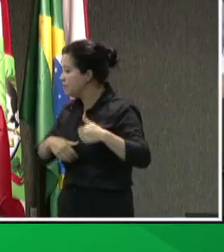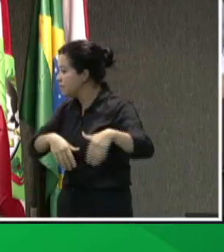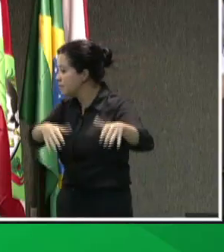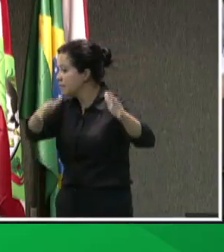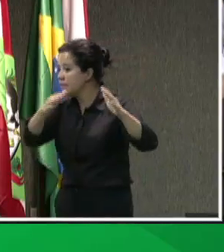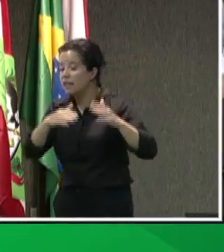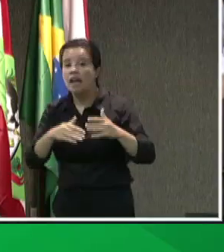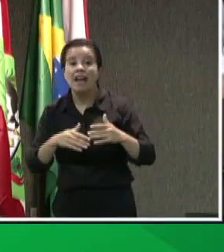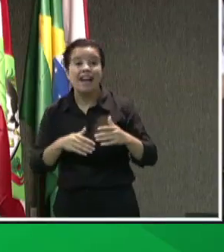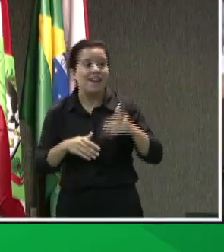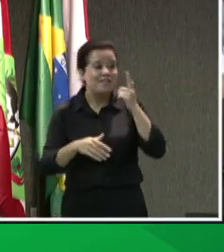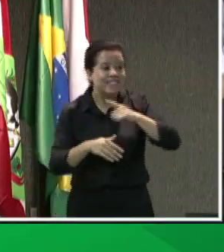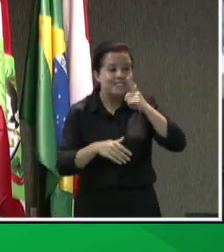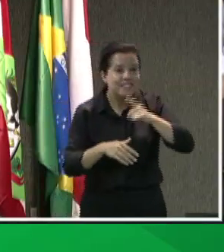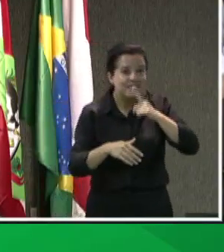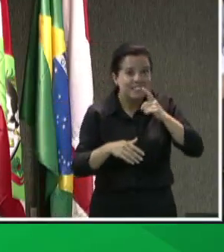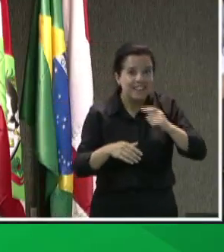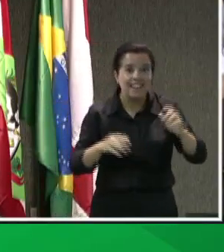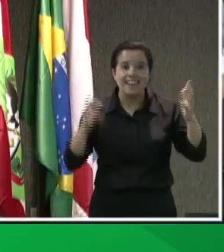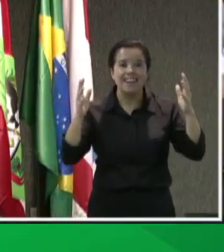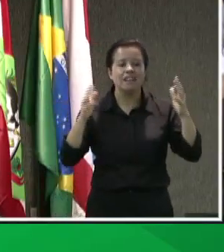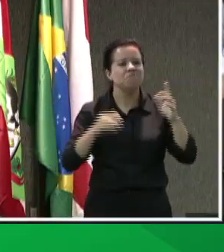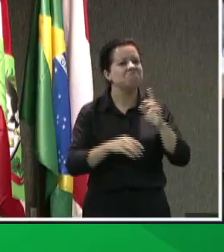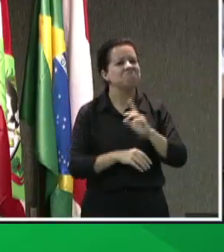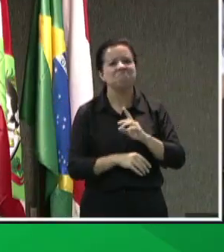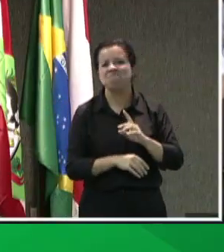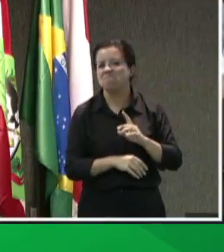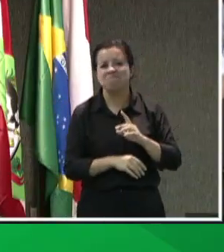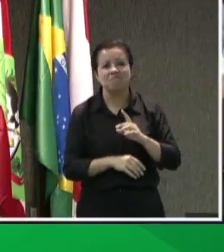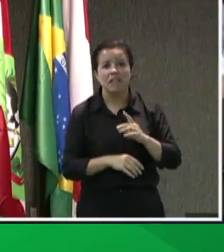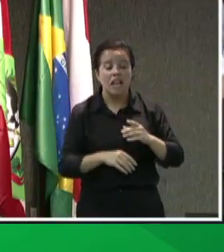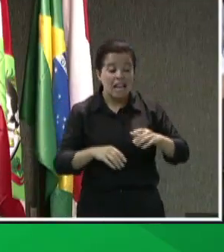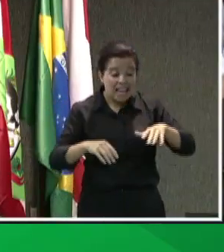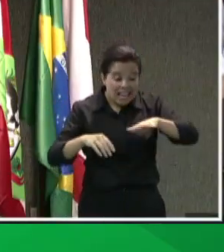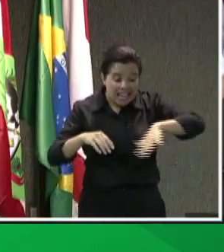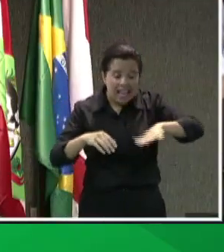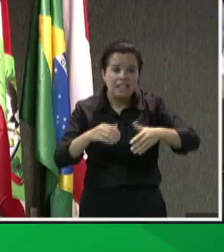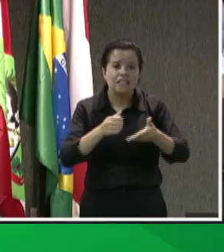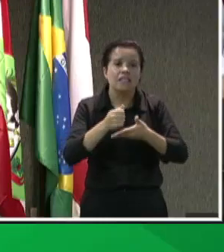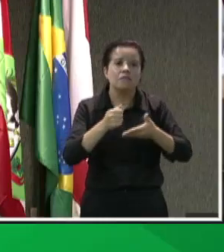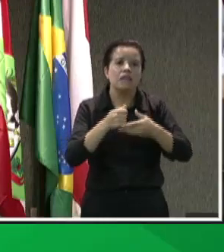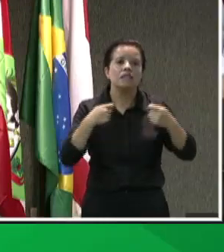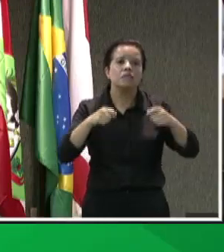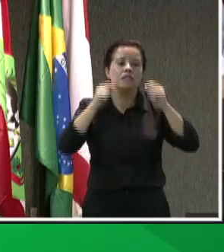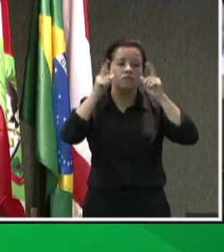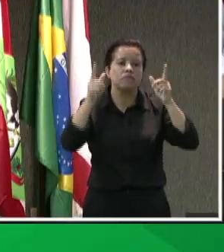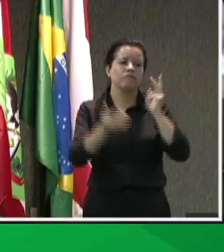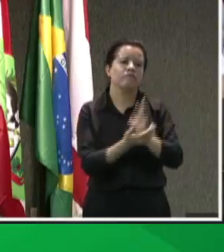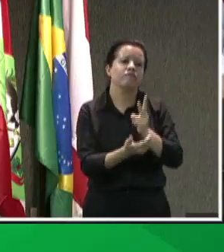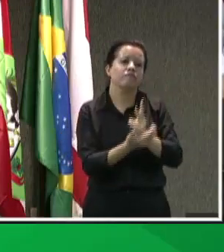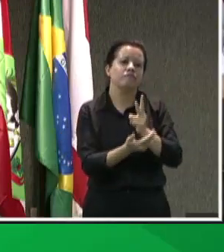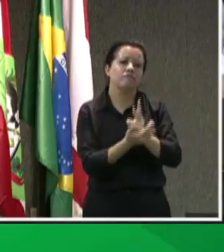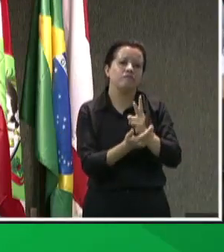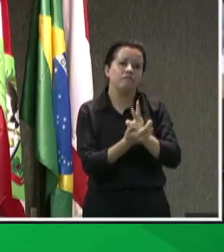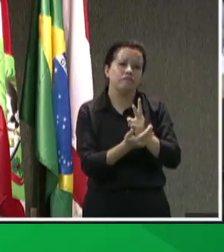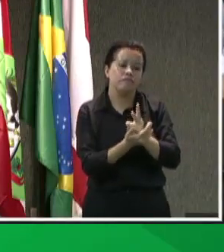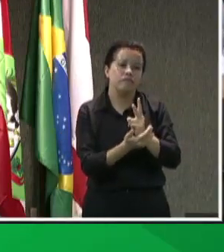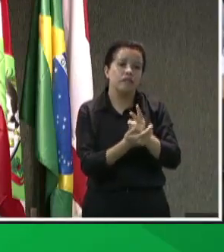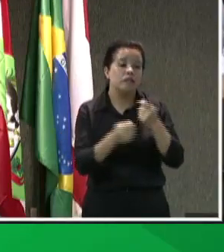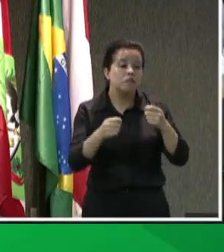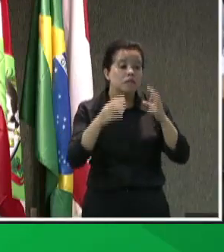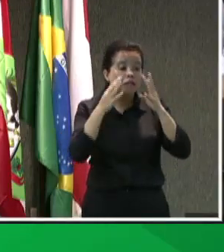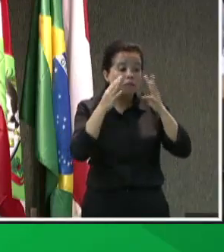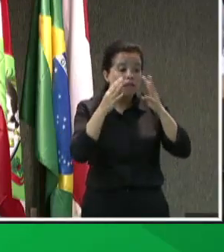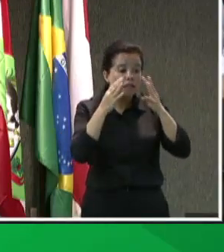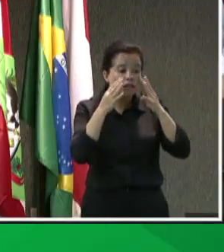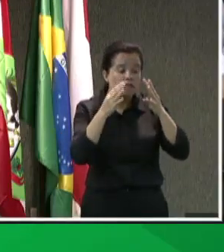achando que vai acontecer um milagre. Não vai. Essa base da pirâmide tem que estar atenta direto. Nós não prestamos atenção direito nos